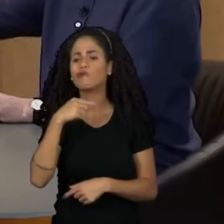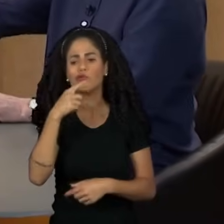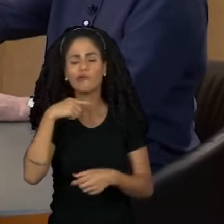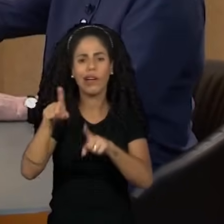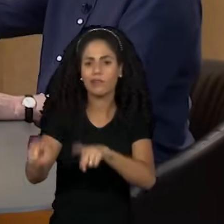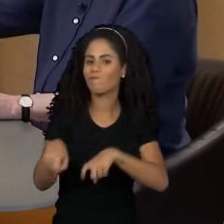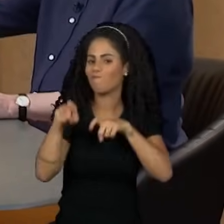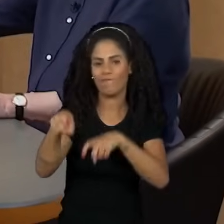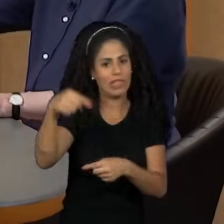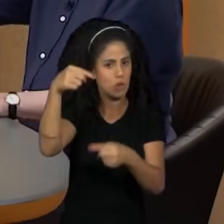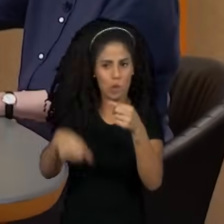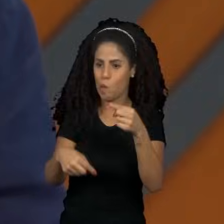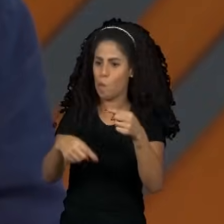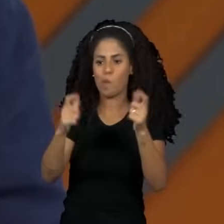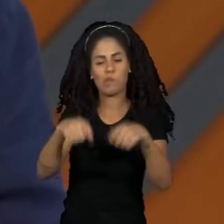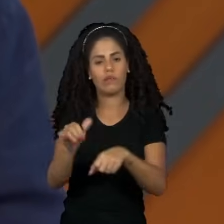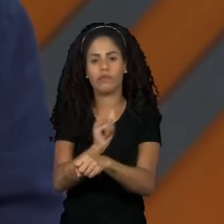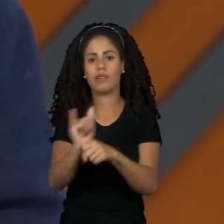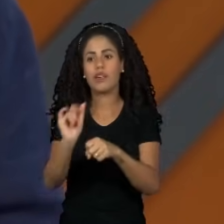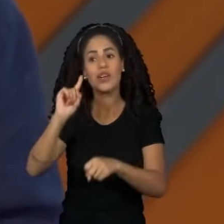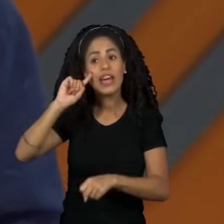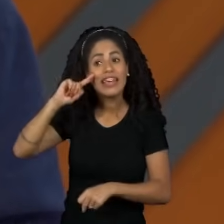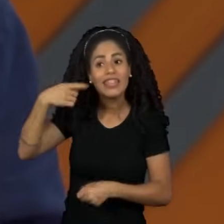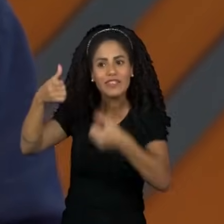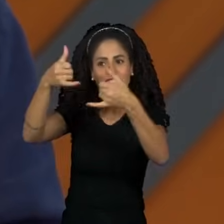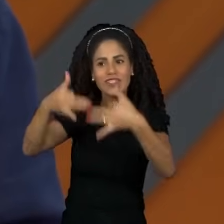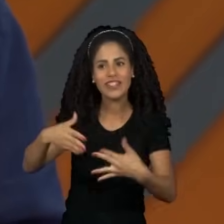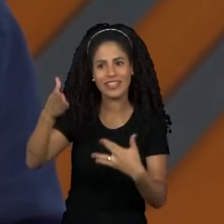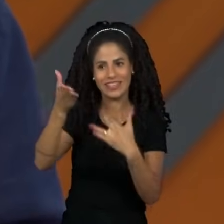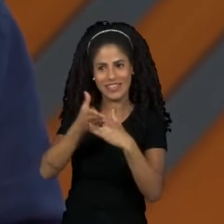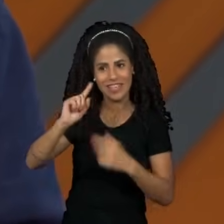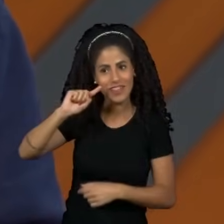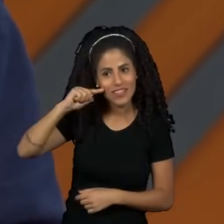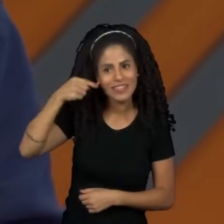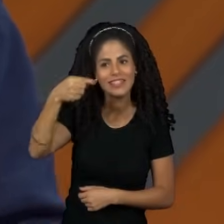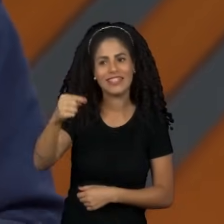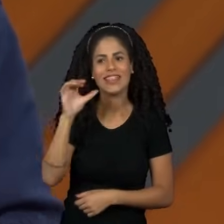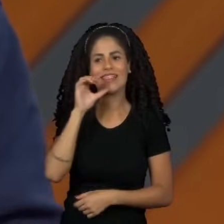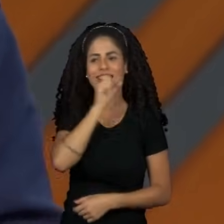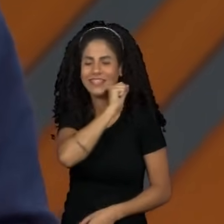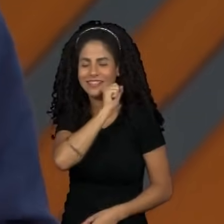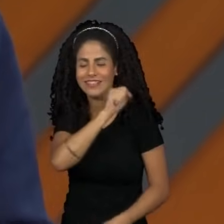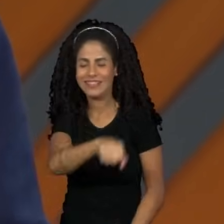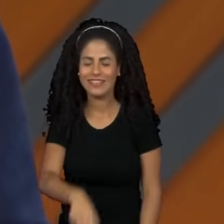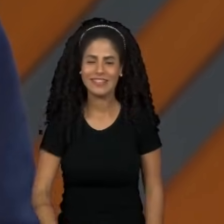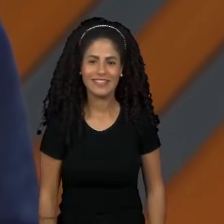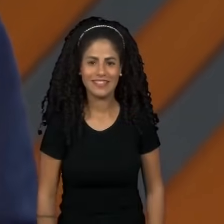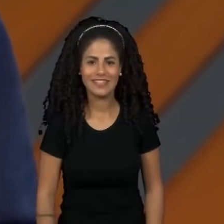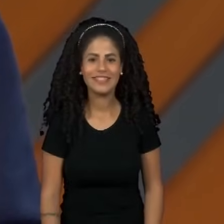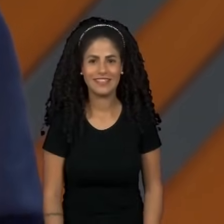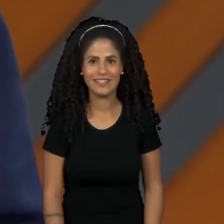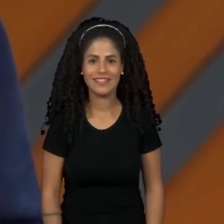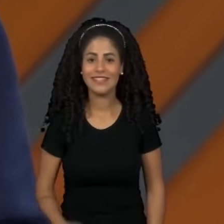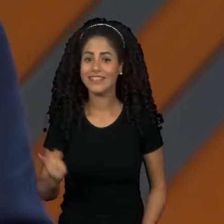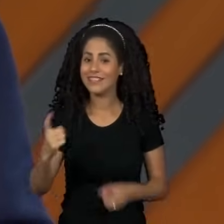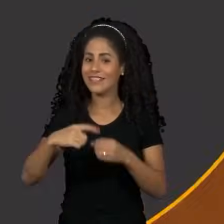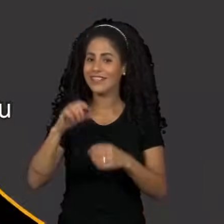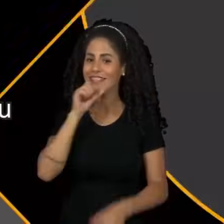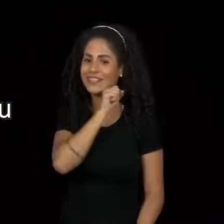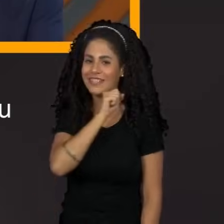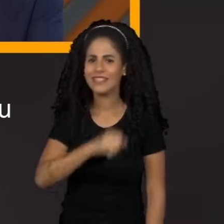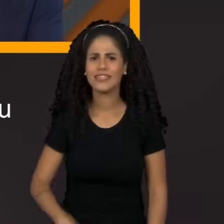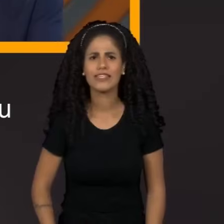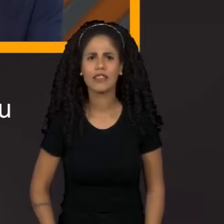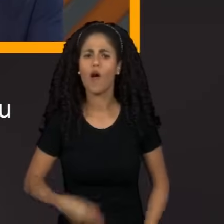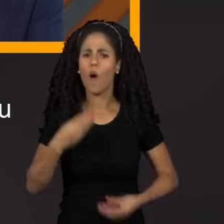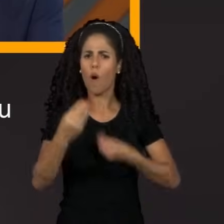a agricultura. Essa história você vai contar daqui a pouquinho, depois do nosso intervalo. Yeah. Voltamos já. Como